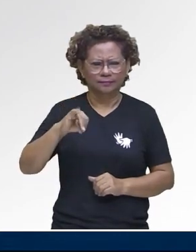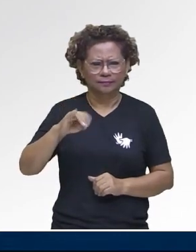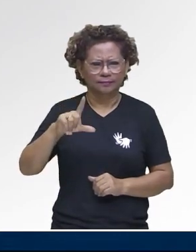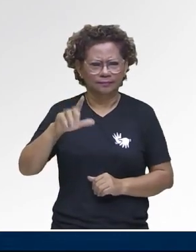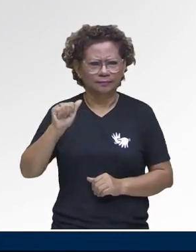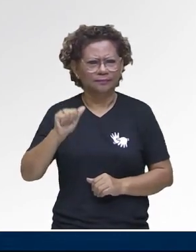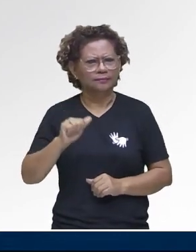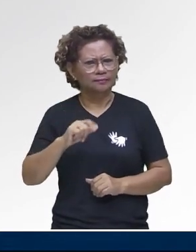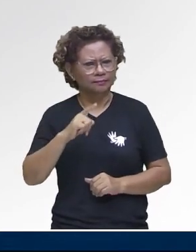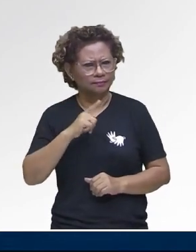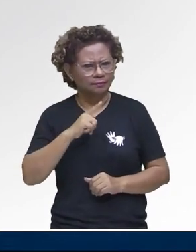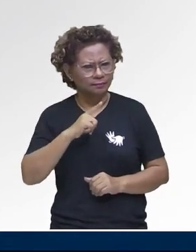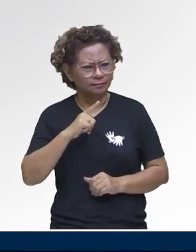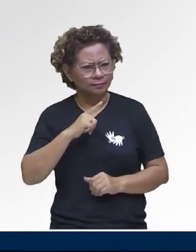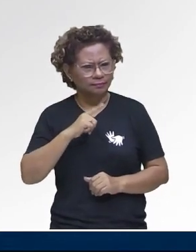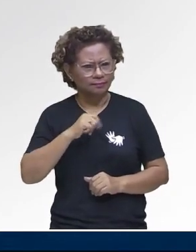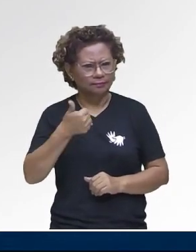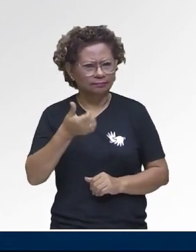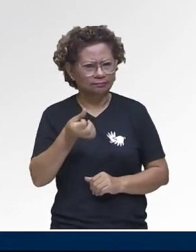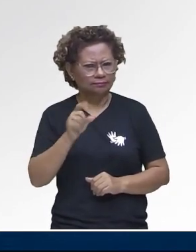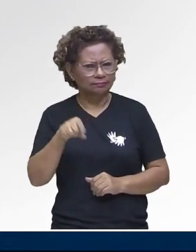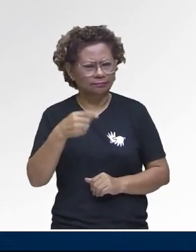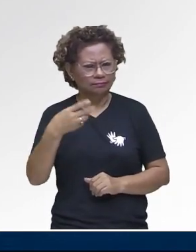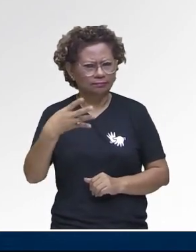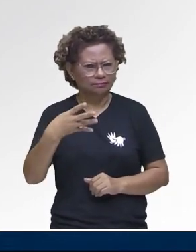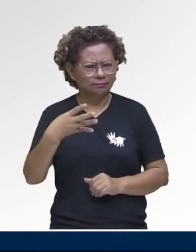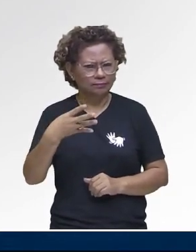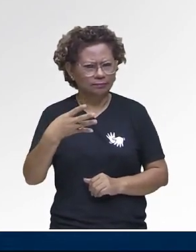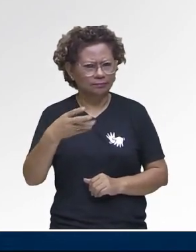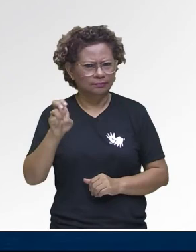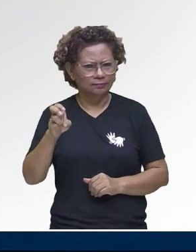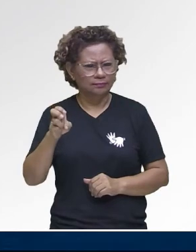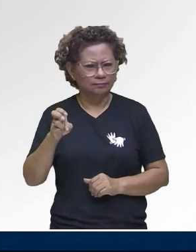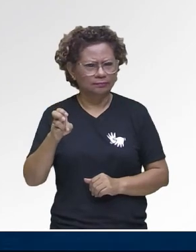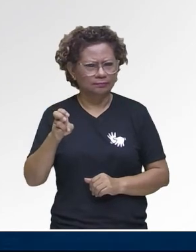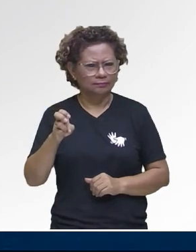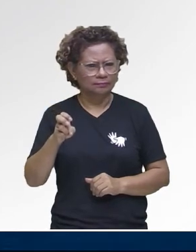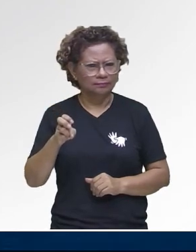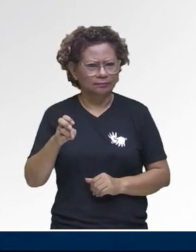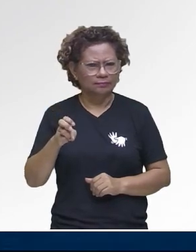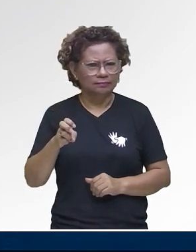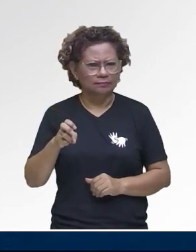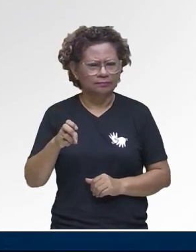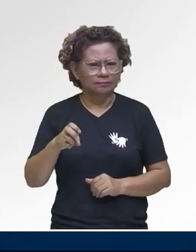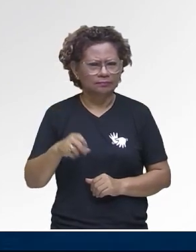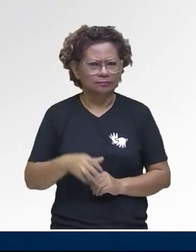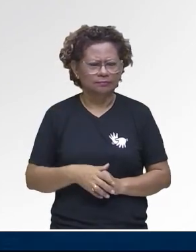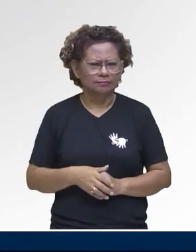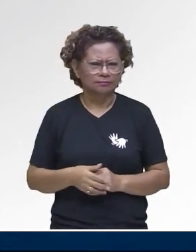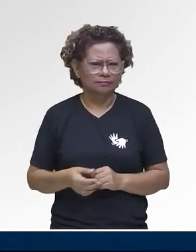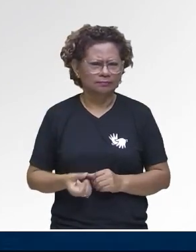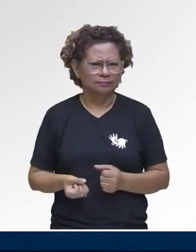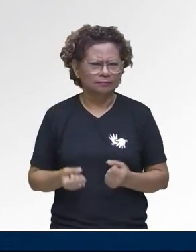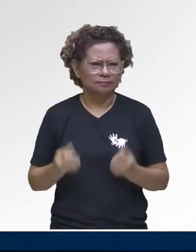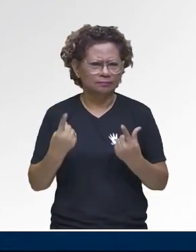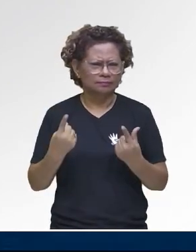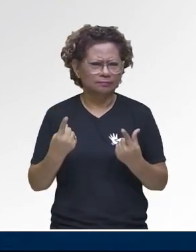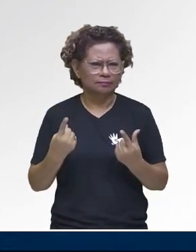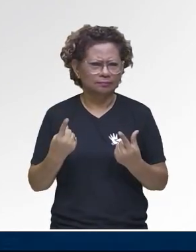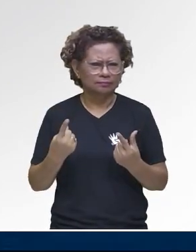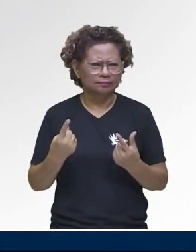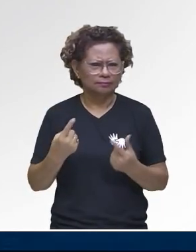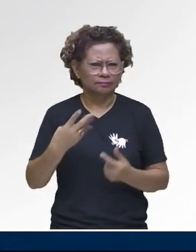16,45. Sabendo que Maria tem R$ 4,25 a menos que Camila, quantos reais as duas